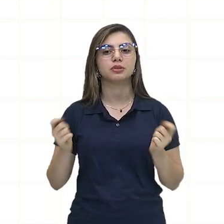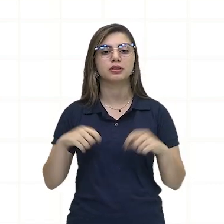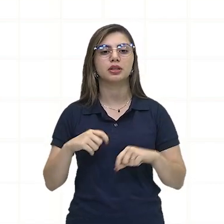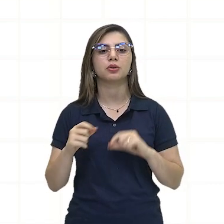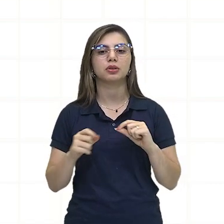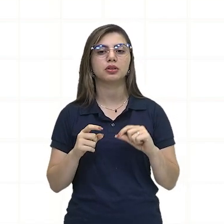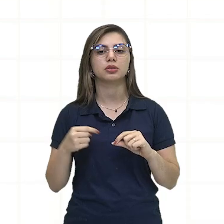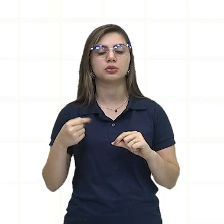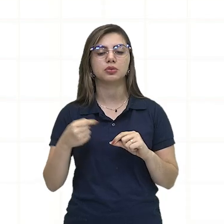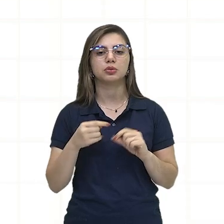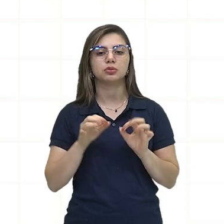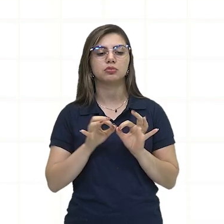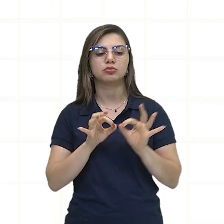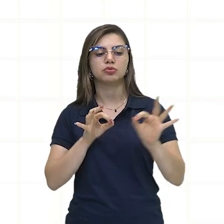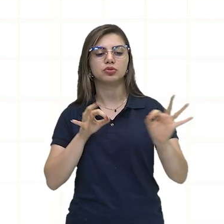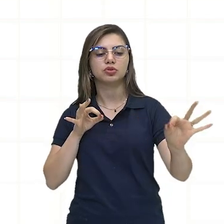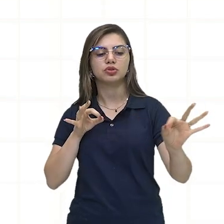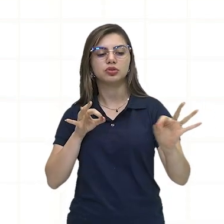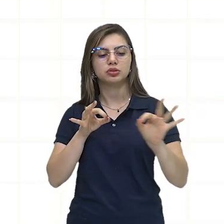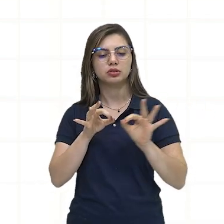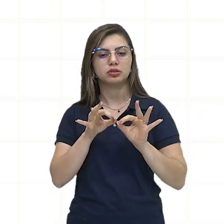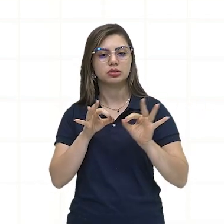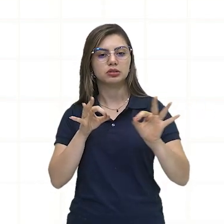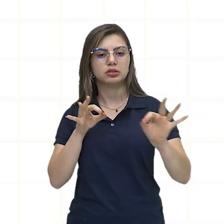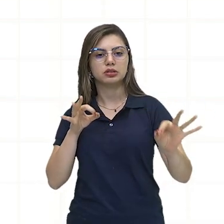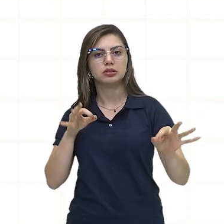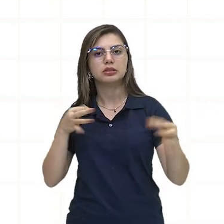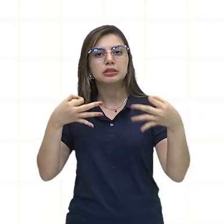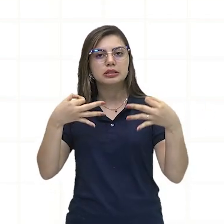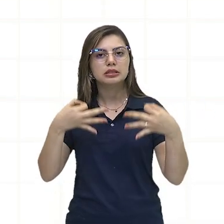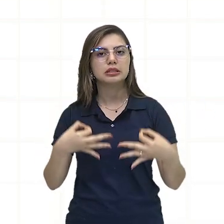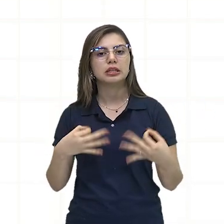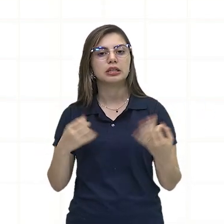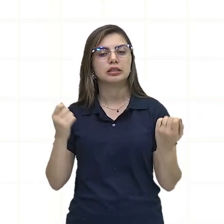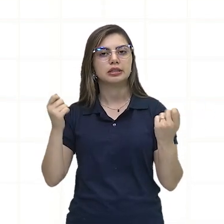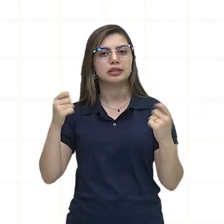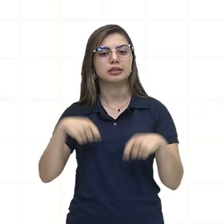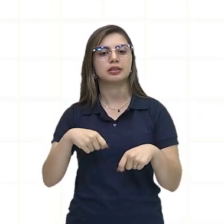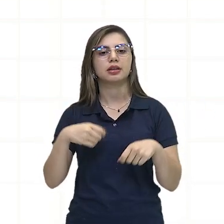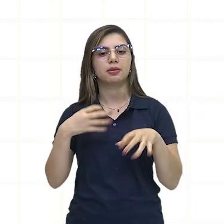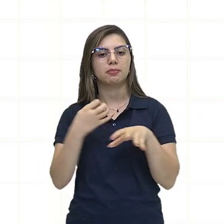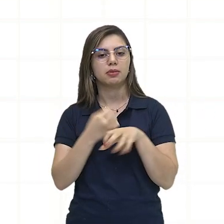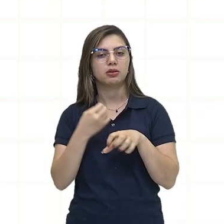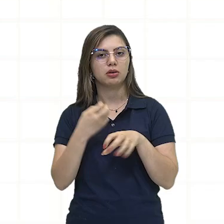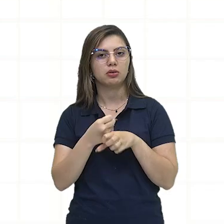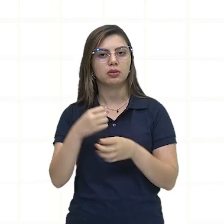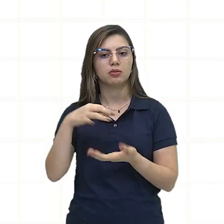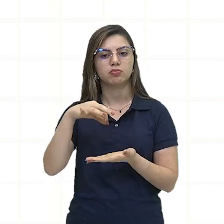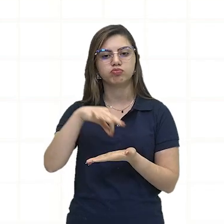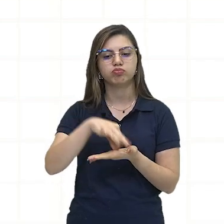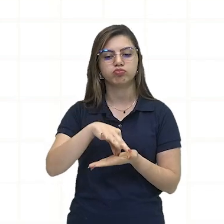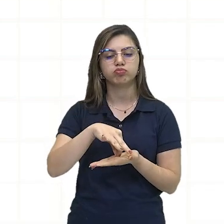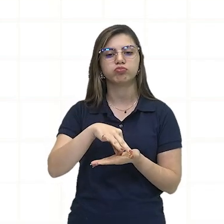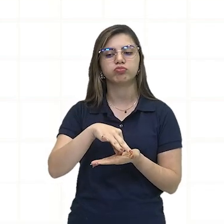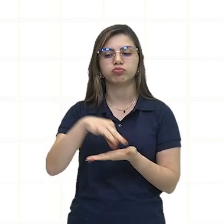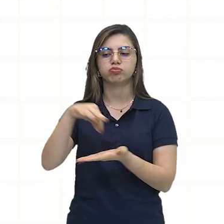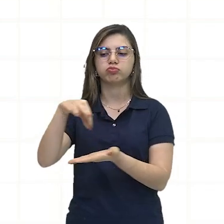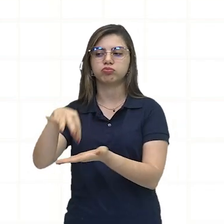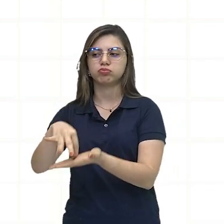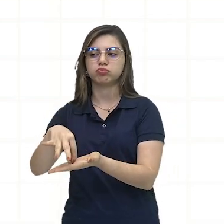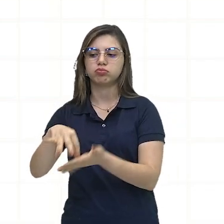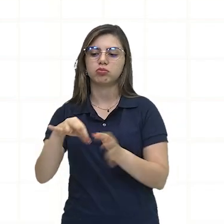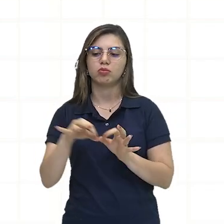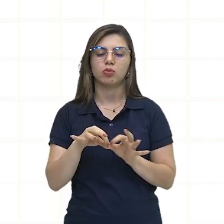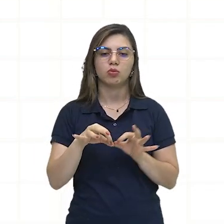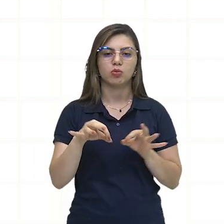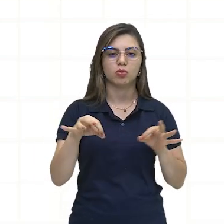uma avaliação precisa, uma avaliação mais certeira, mais localizada das